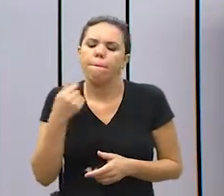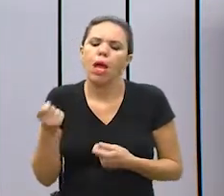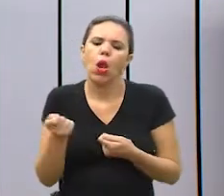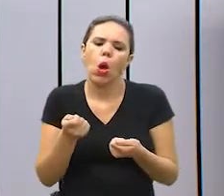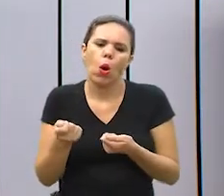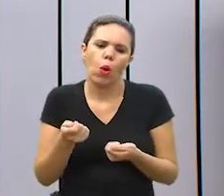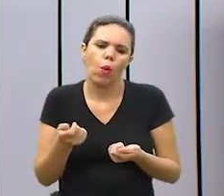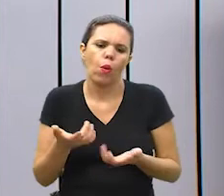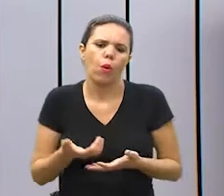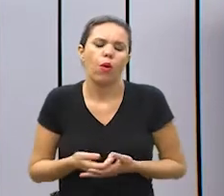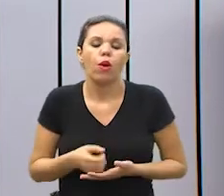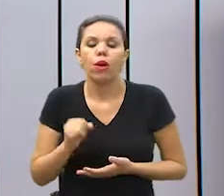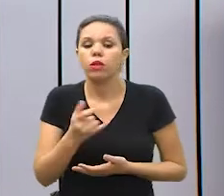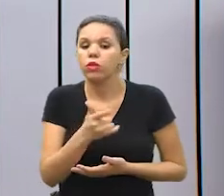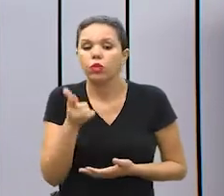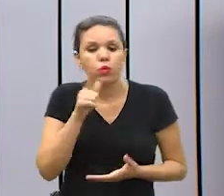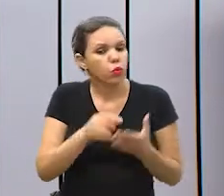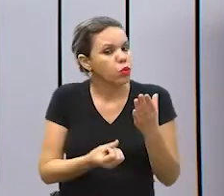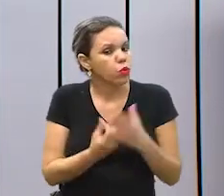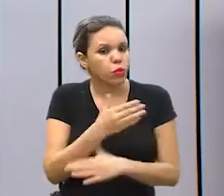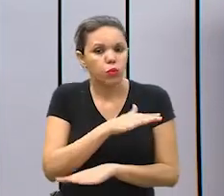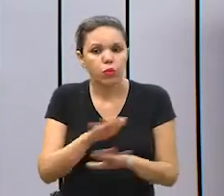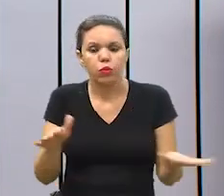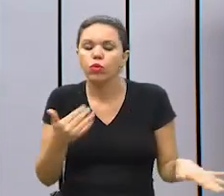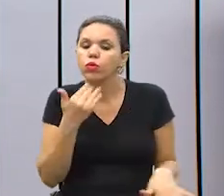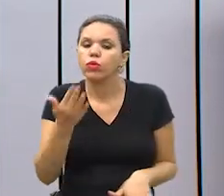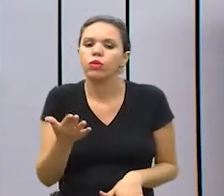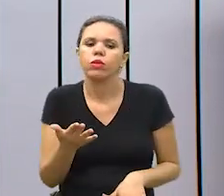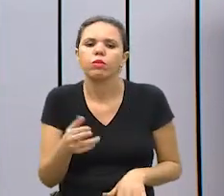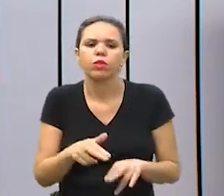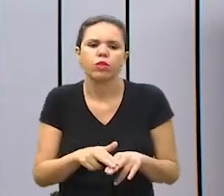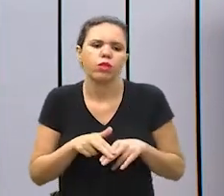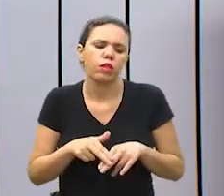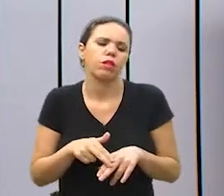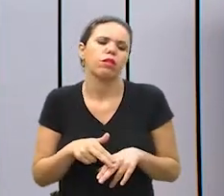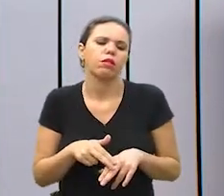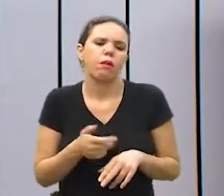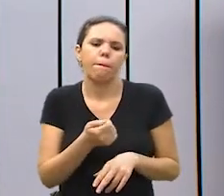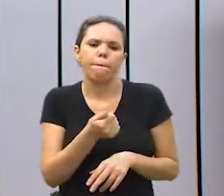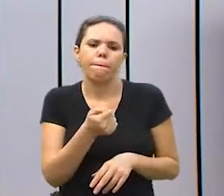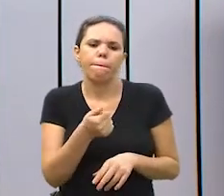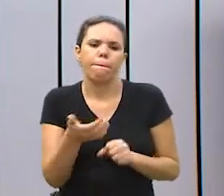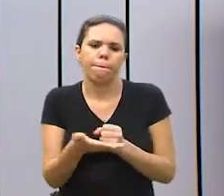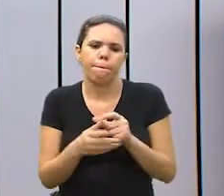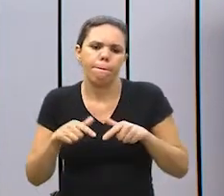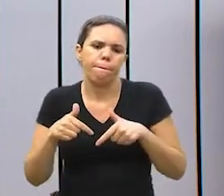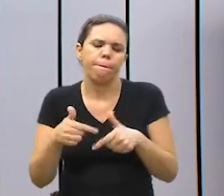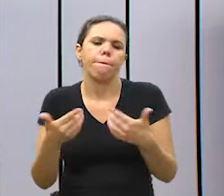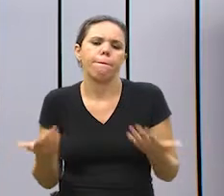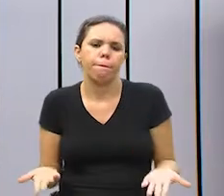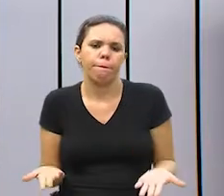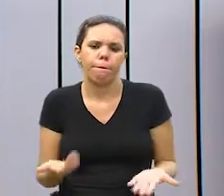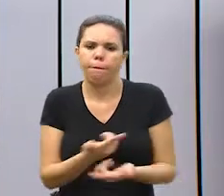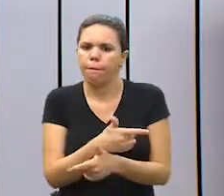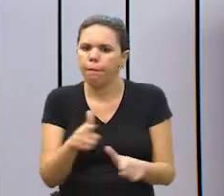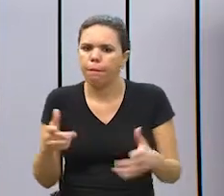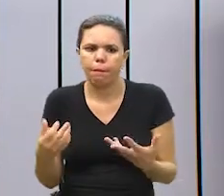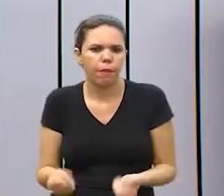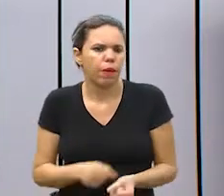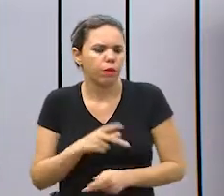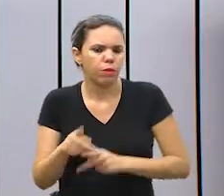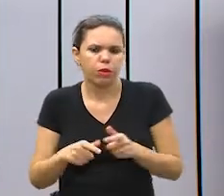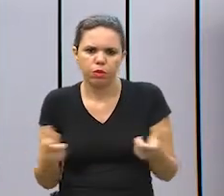melhor. Se isso não ocorre, são devido às pequenas ações ou a não adesão